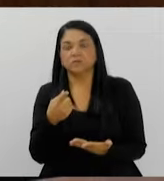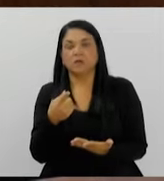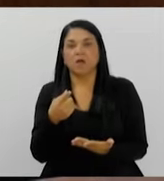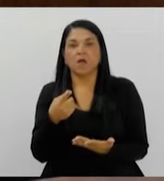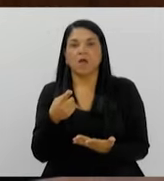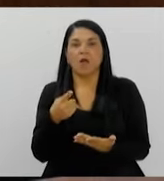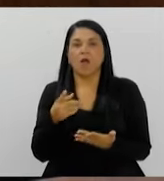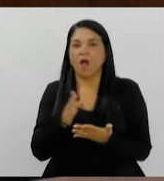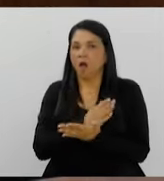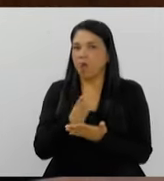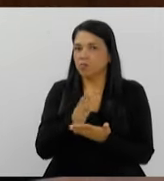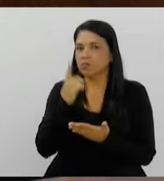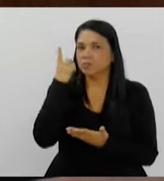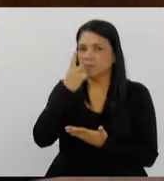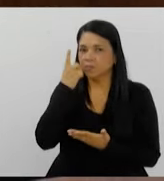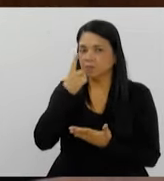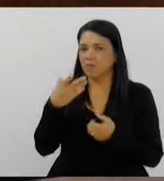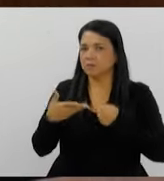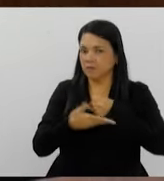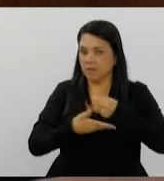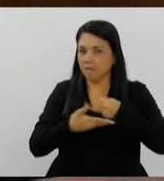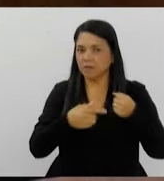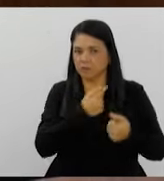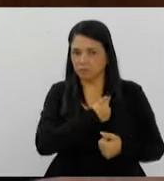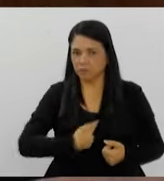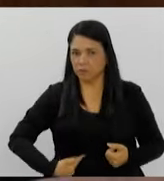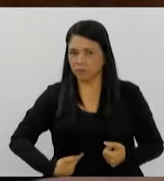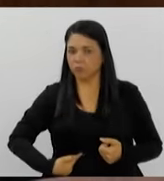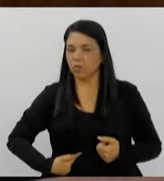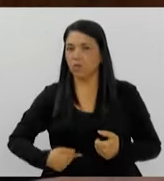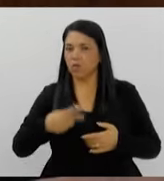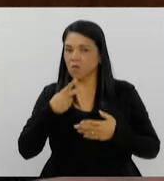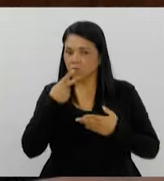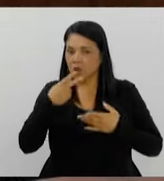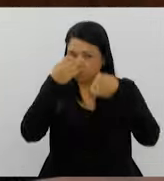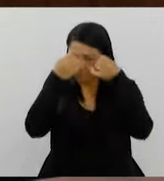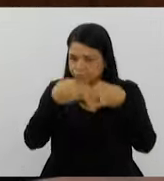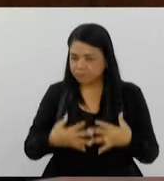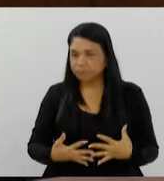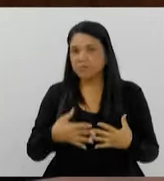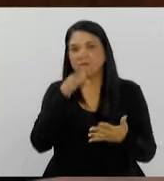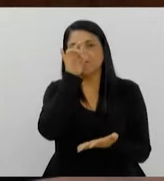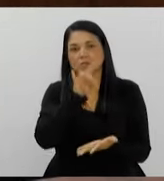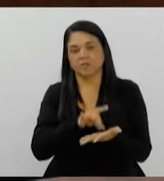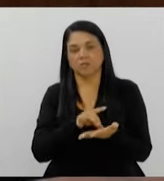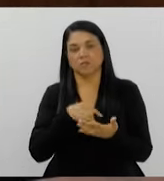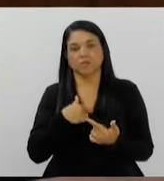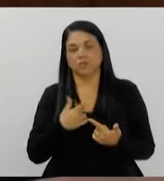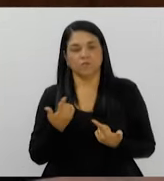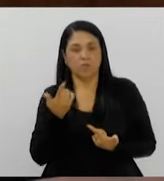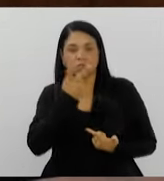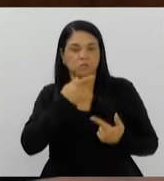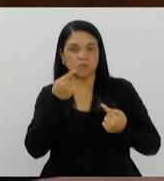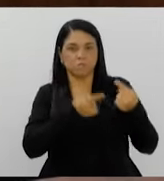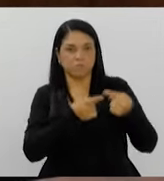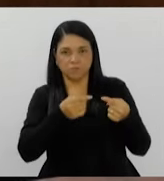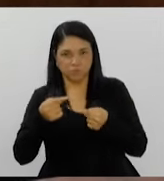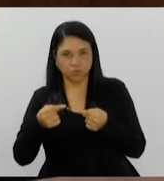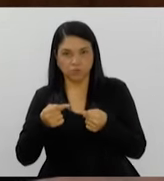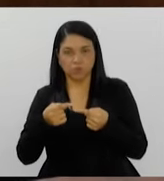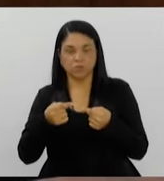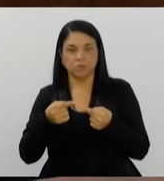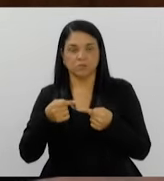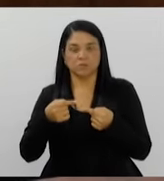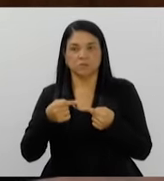deputados até da base do governo foram muito mais enf eu nunca vou conseguir concorrer com nível de